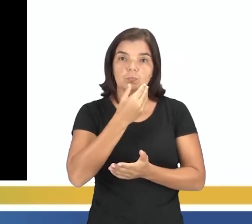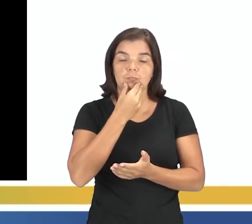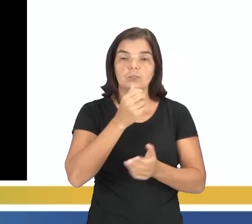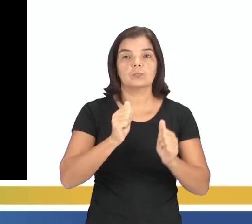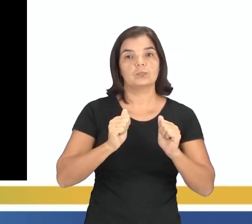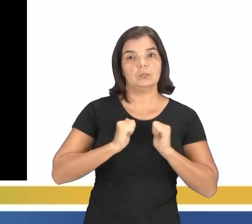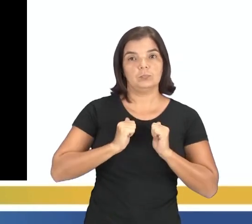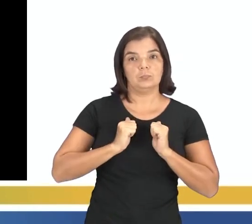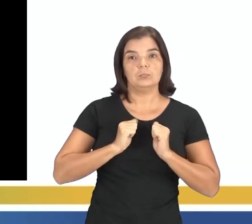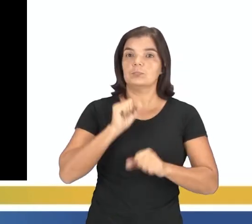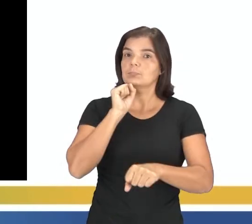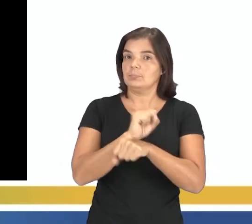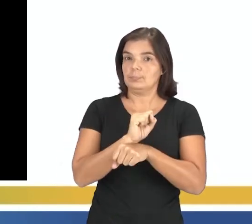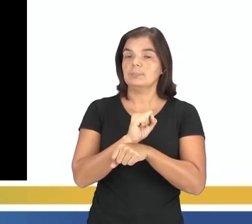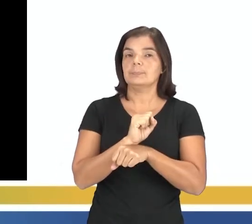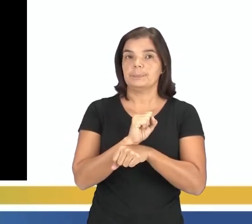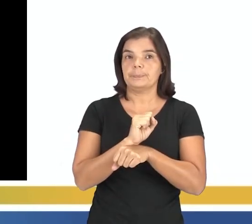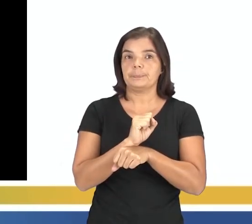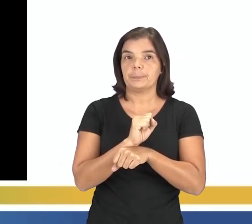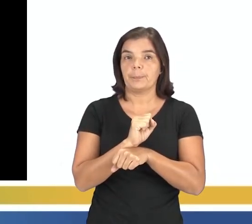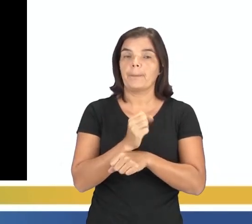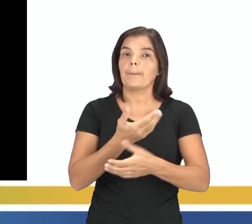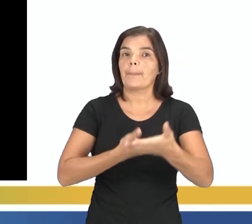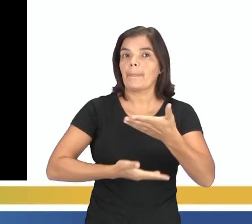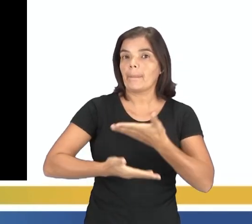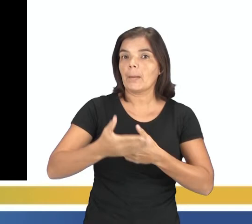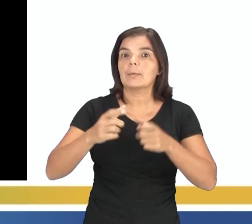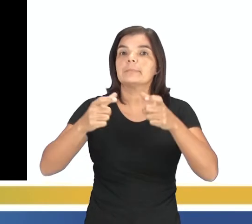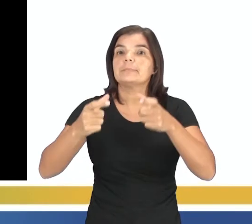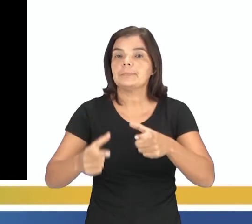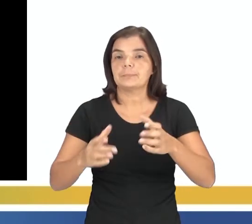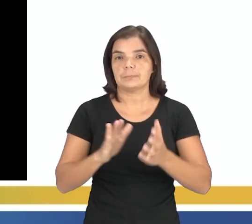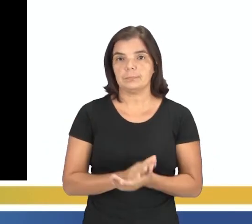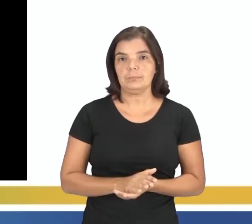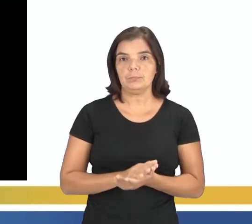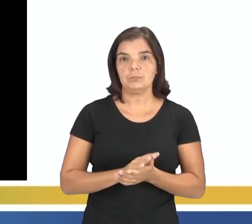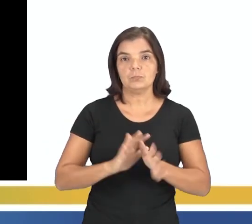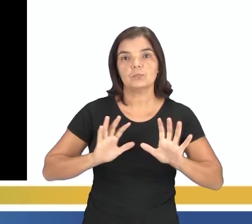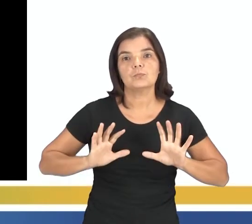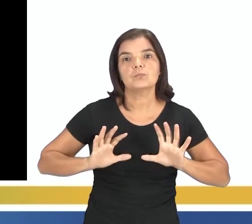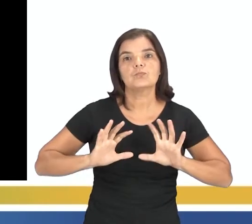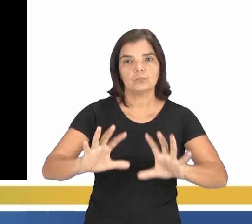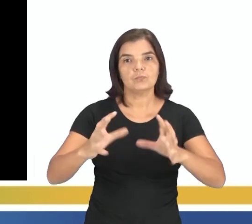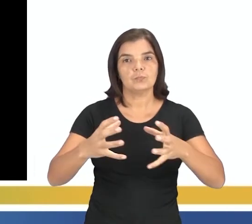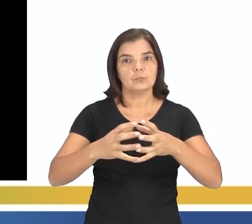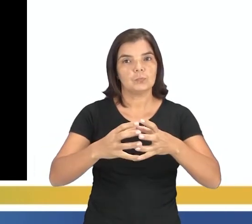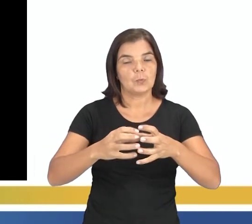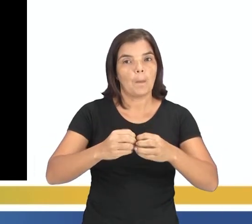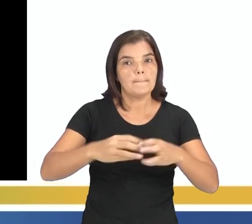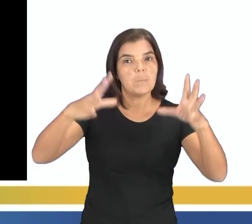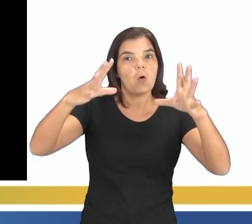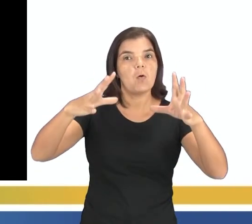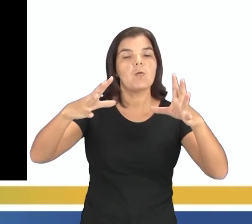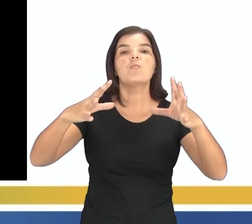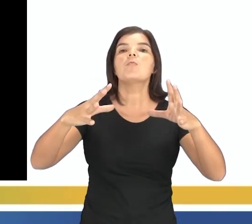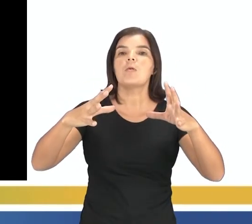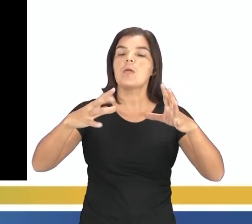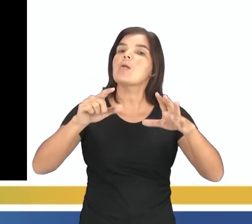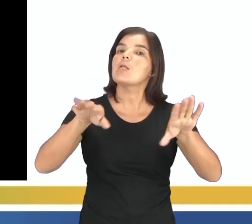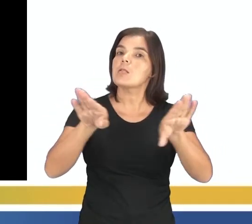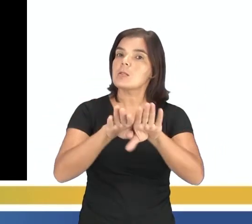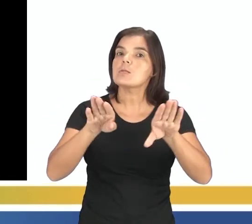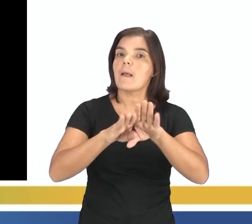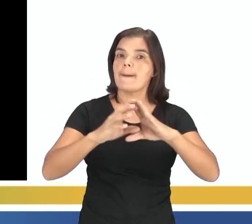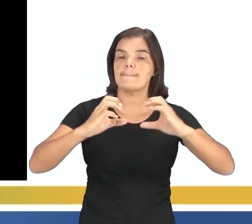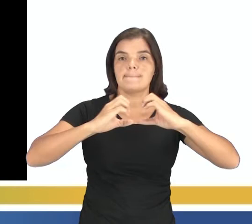repouso, ou seja, parados, em relação à estação. Quando ele empurra a bomba para o espaço, ele é empurrado